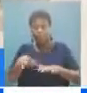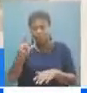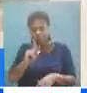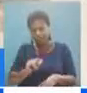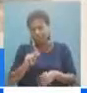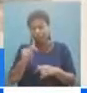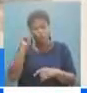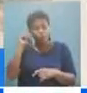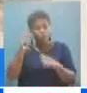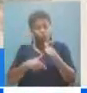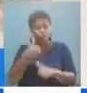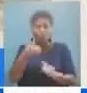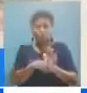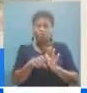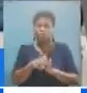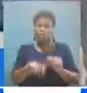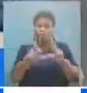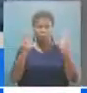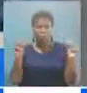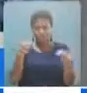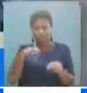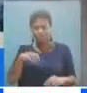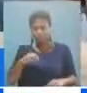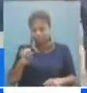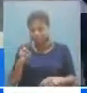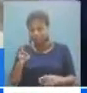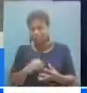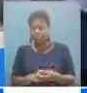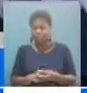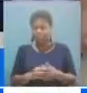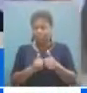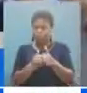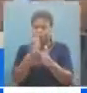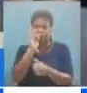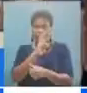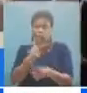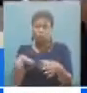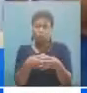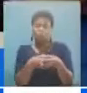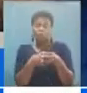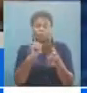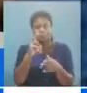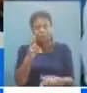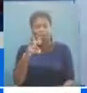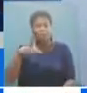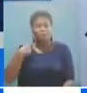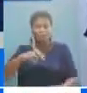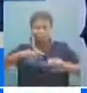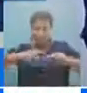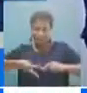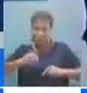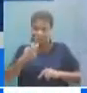para melhorarmos as condições de saneamento de São Vicente. A acompanhar a visita da delegação luxemburguesa, o presidente da Câmara Municipal de São